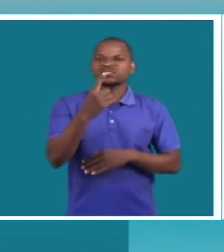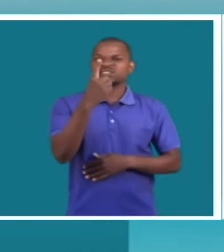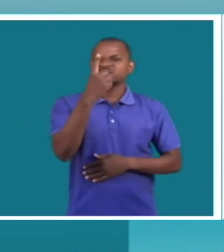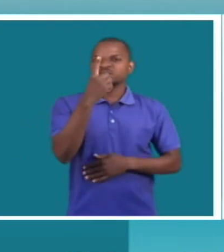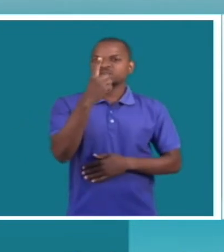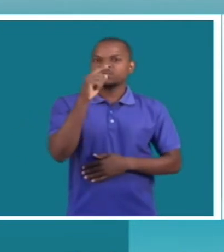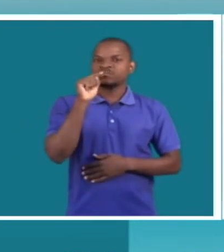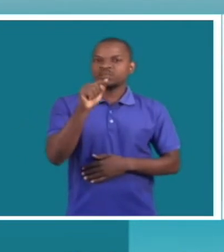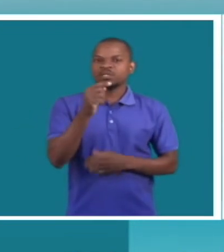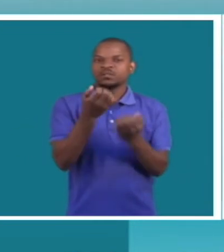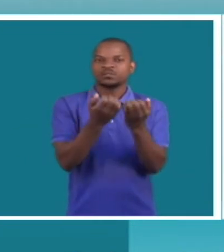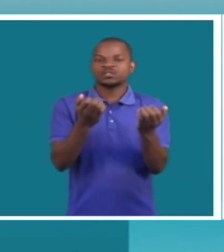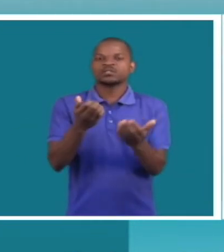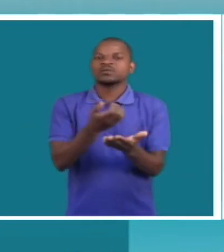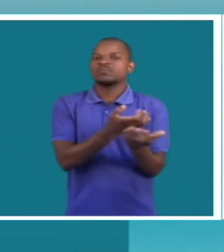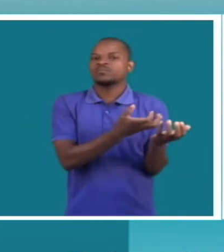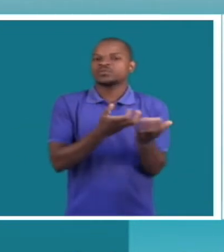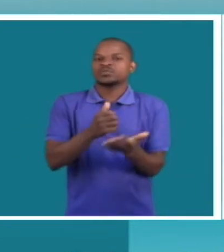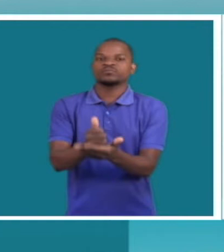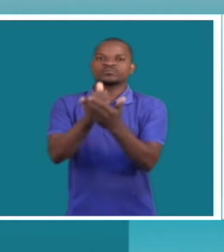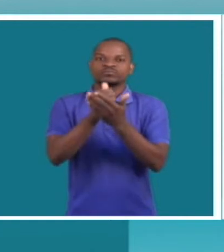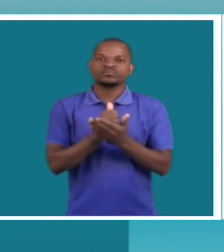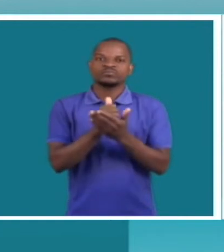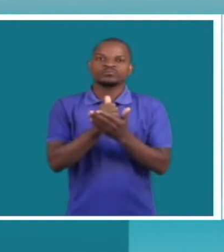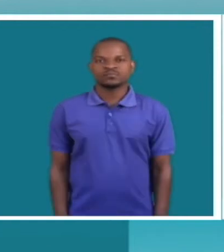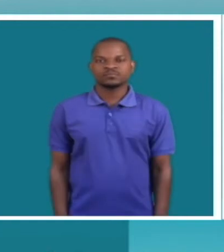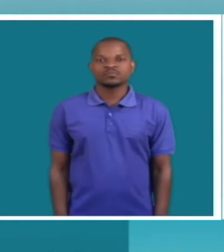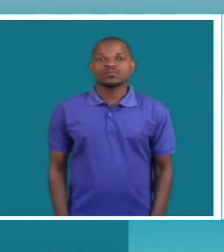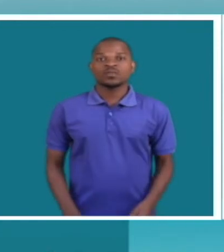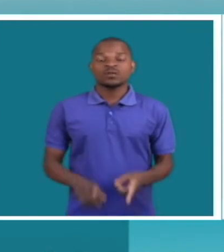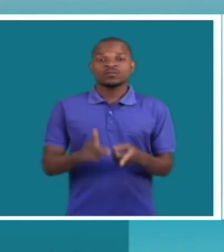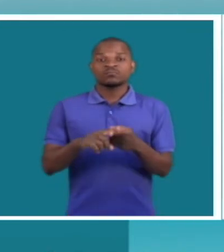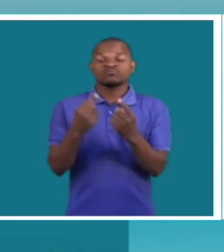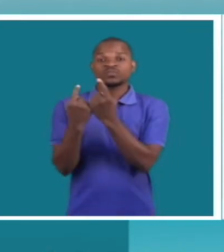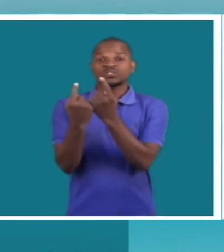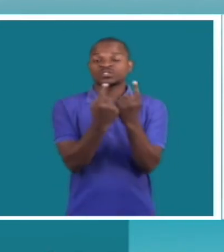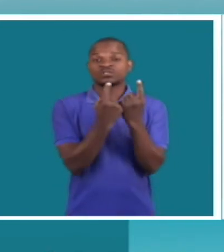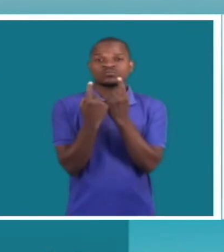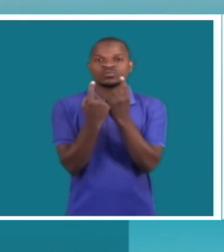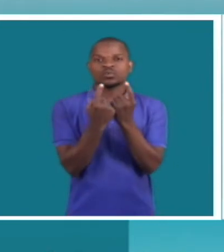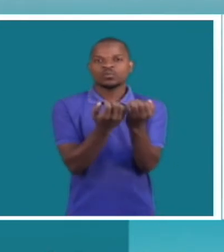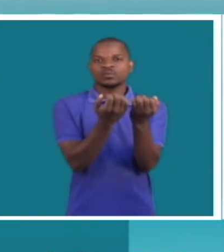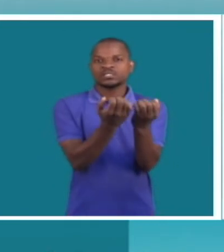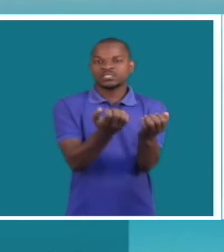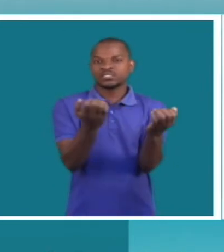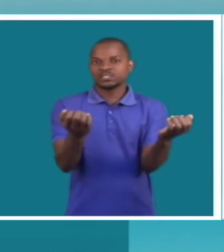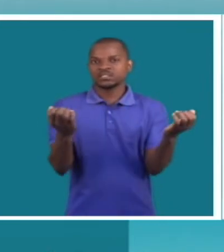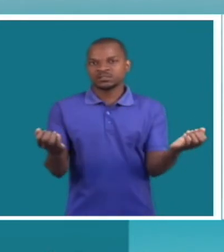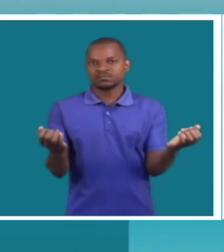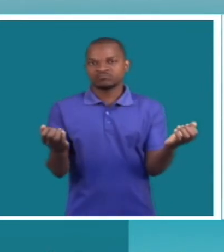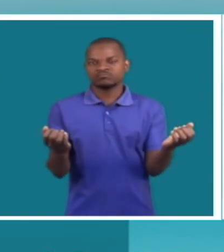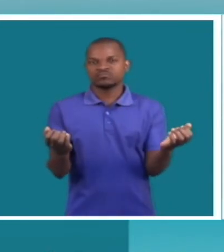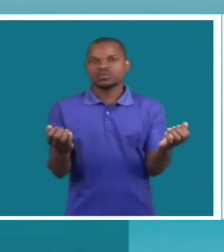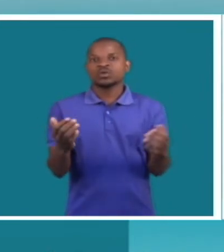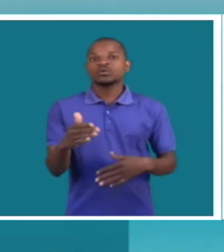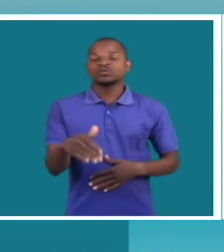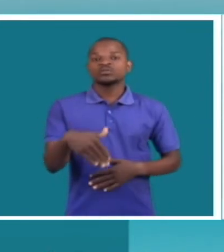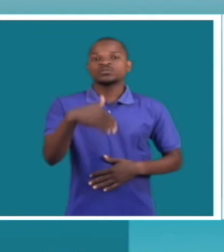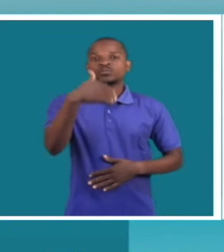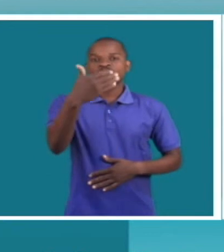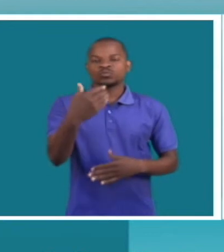que mais de mil crianças necessitam de apoio. A situação das crianças depois